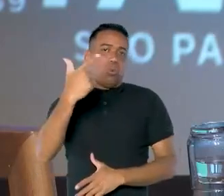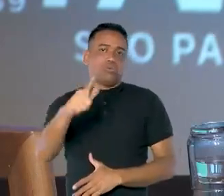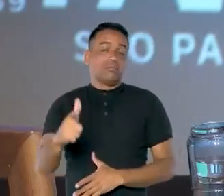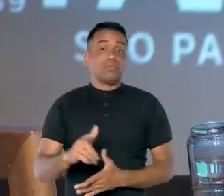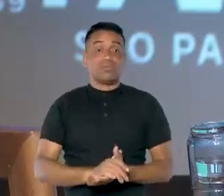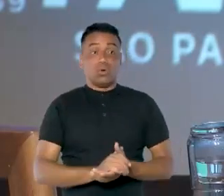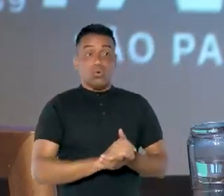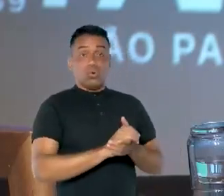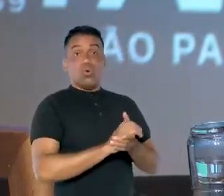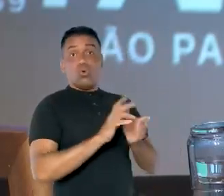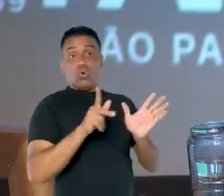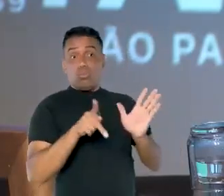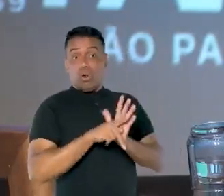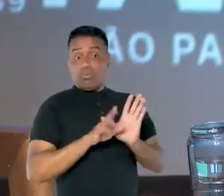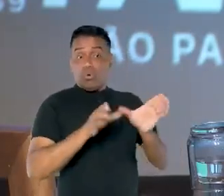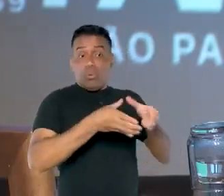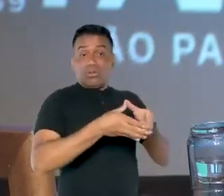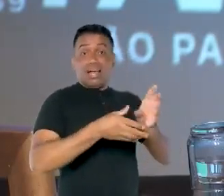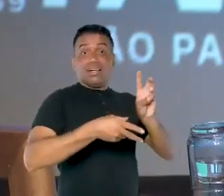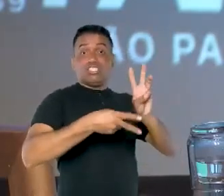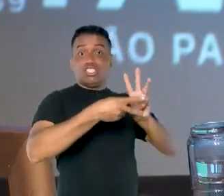comunidades indígenas, o primeiro problema é esse.